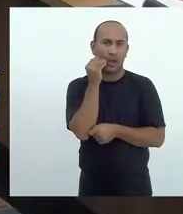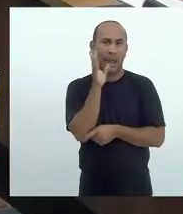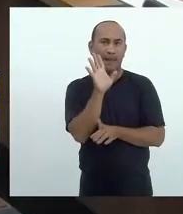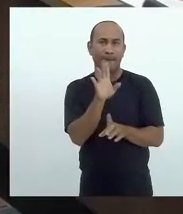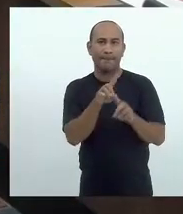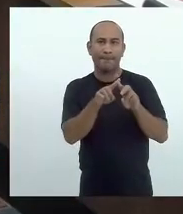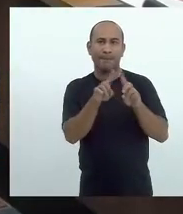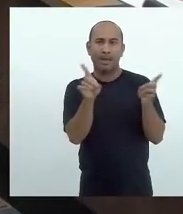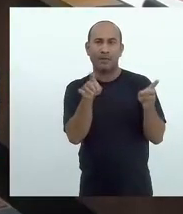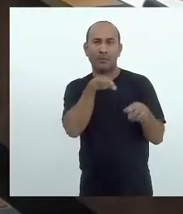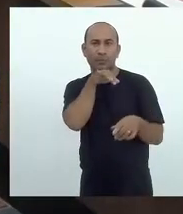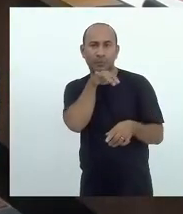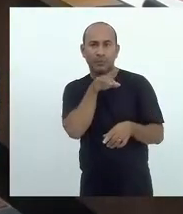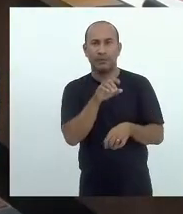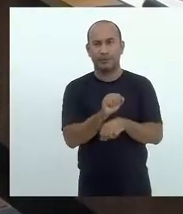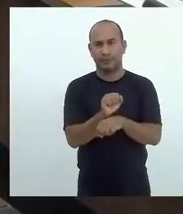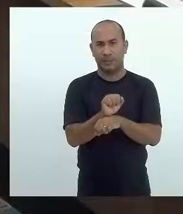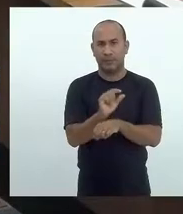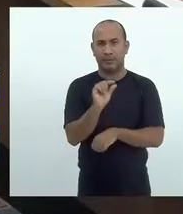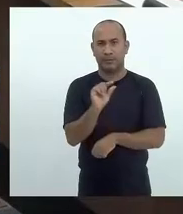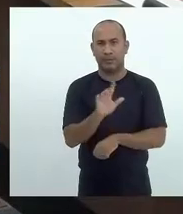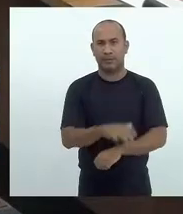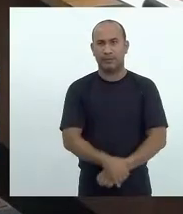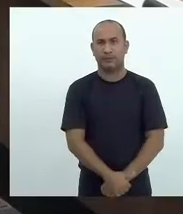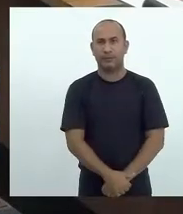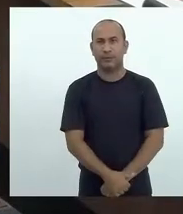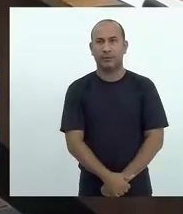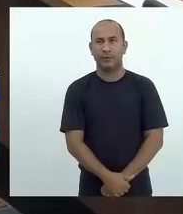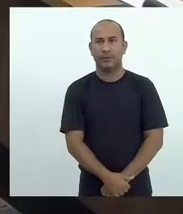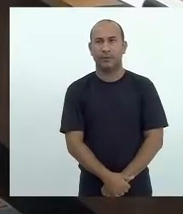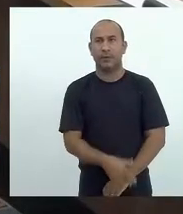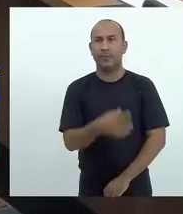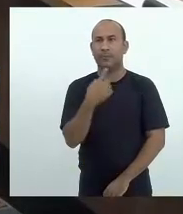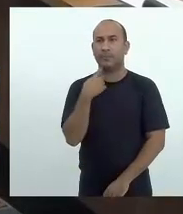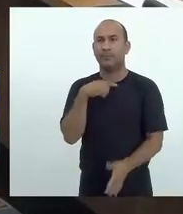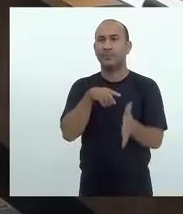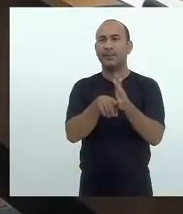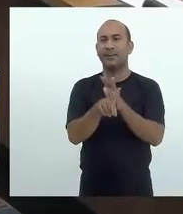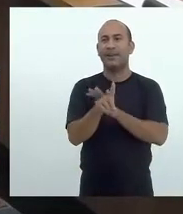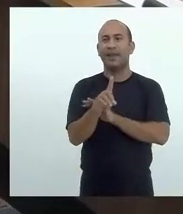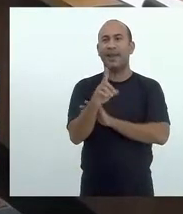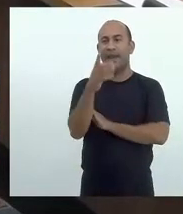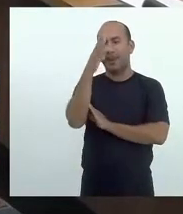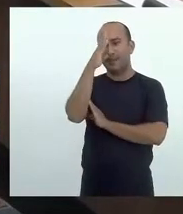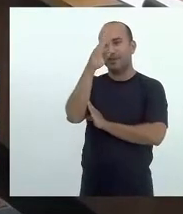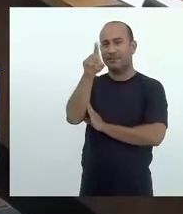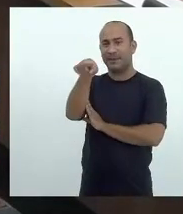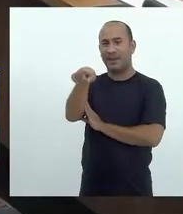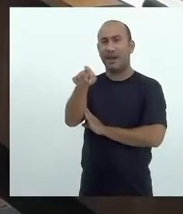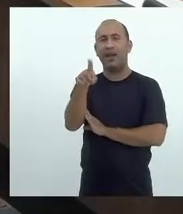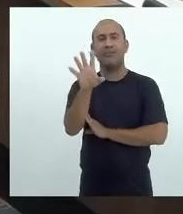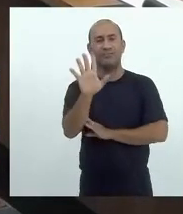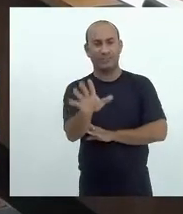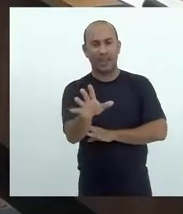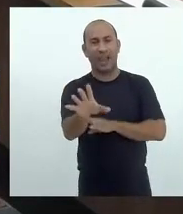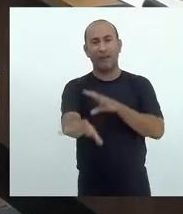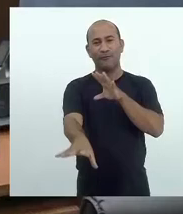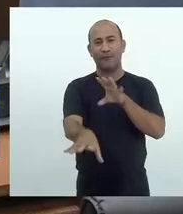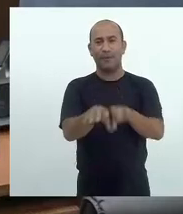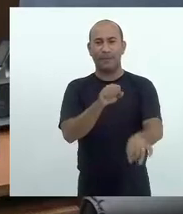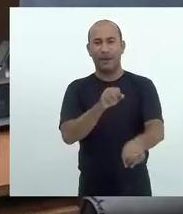um bypass, porque ele é. Formada em engenharia de informática em hardware.